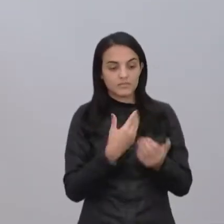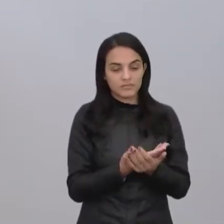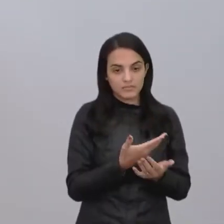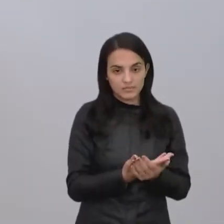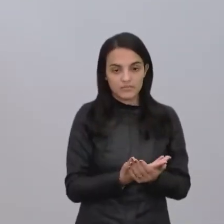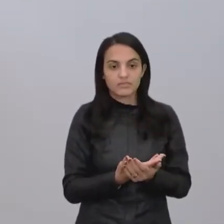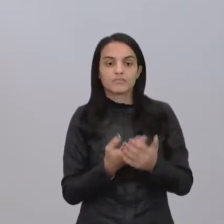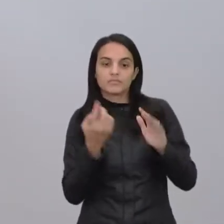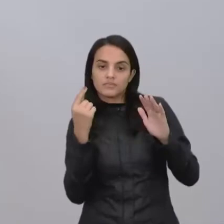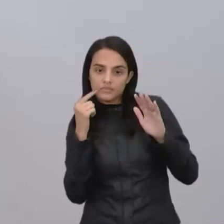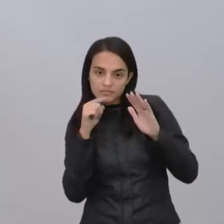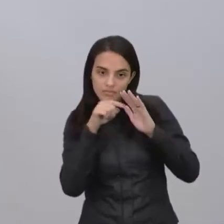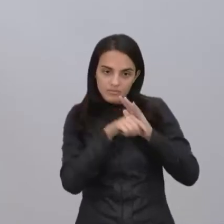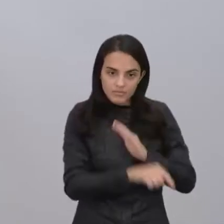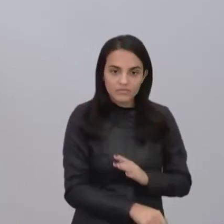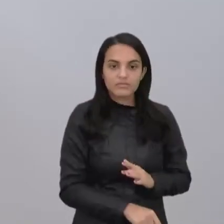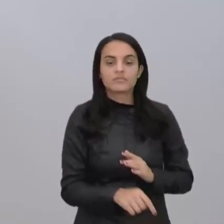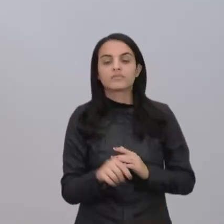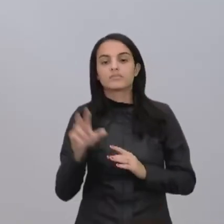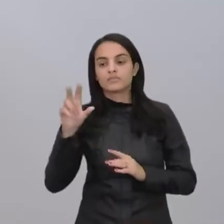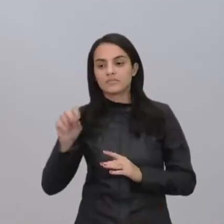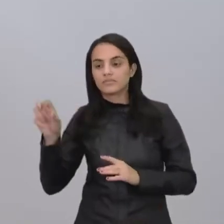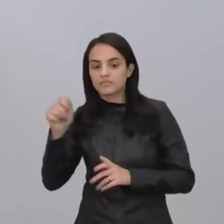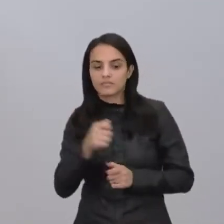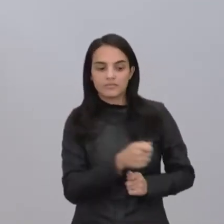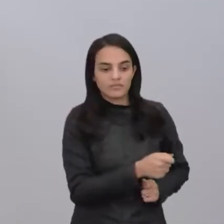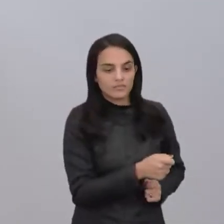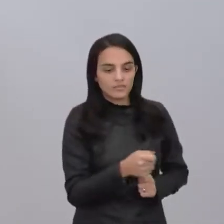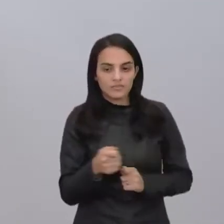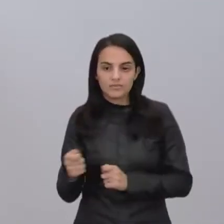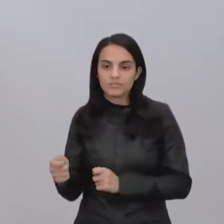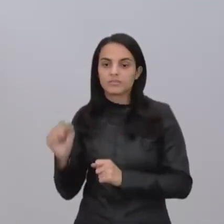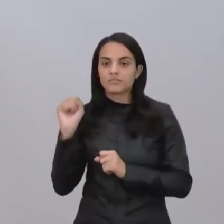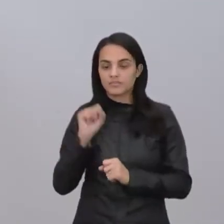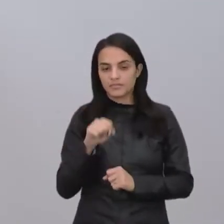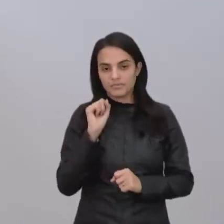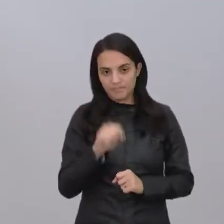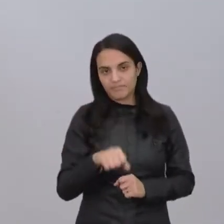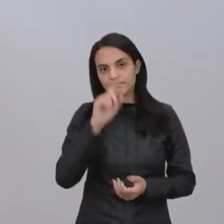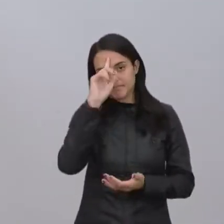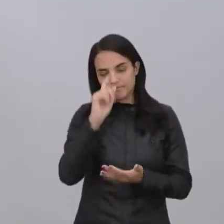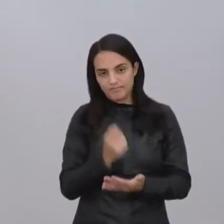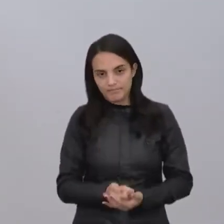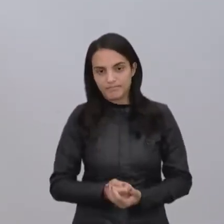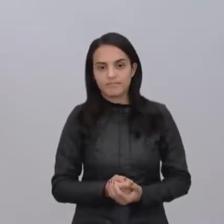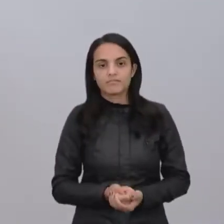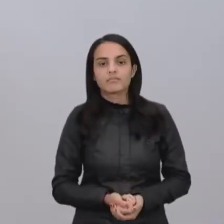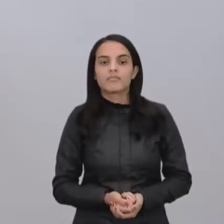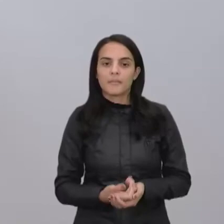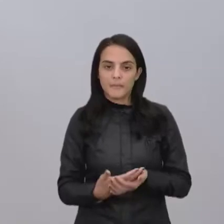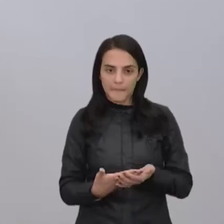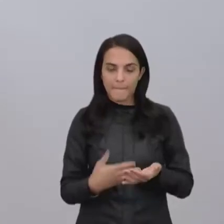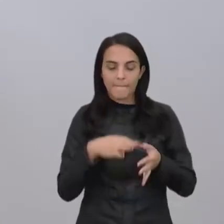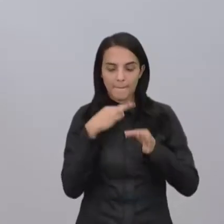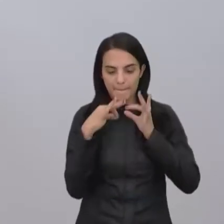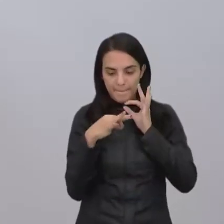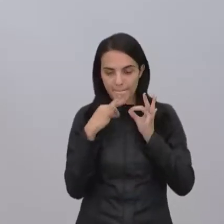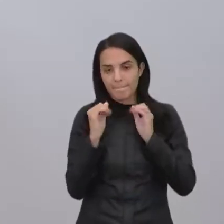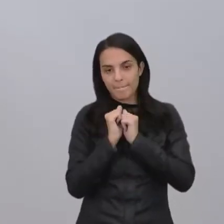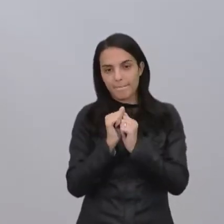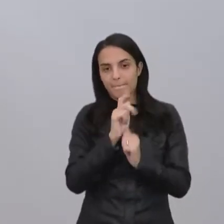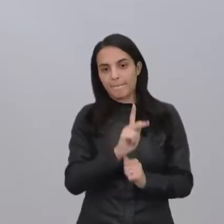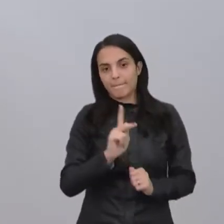se aprofundar a respeito dos agrotóxicos e aí sim tomar uma posição, né, e argumentar com o